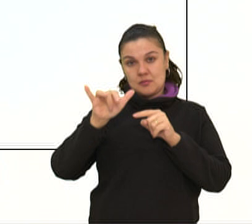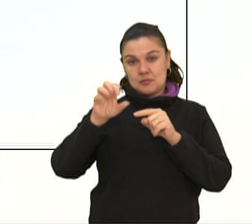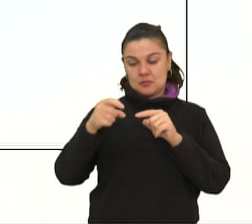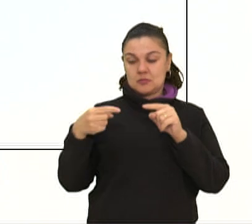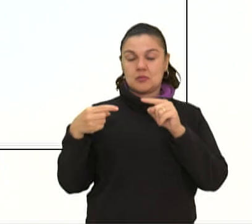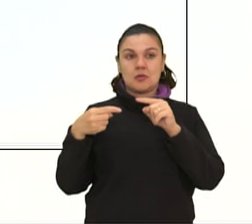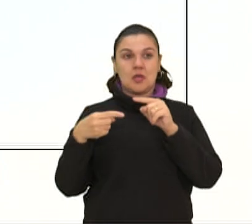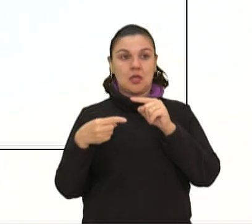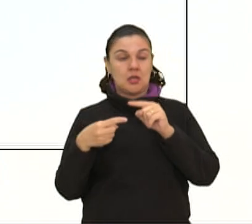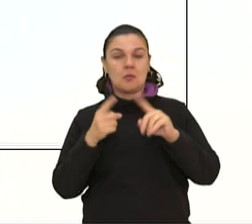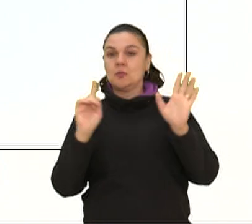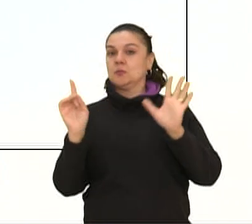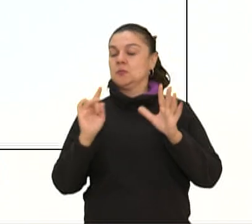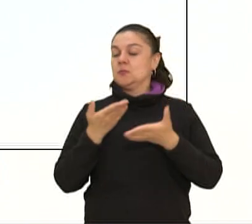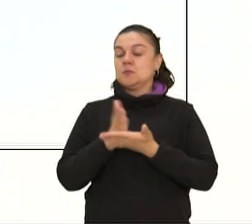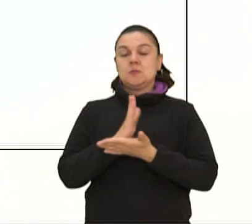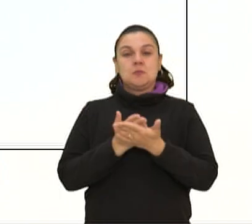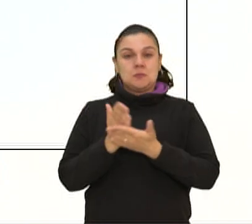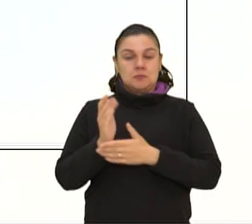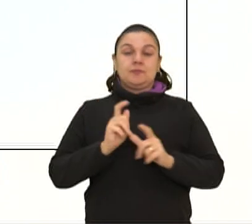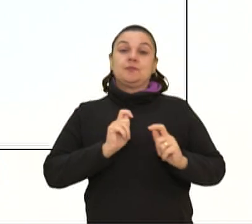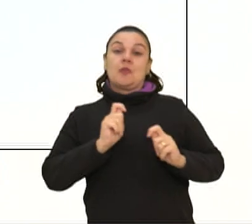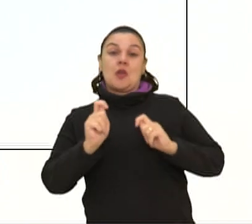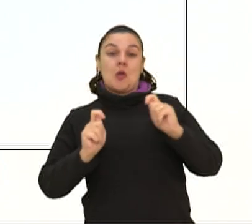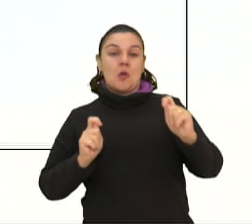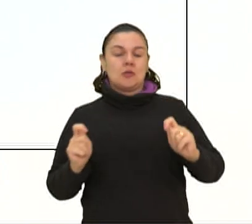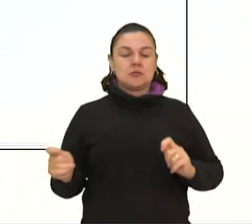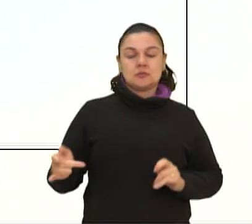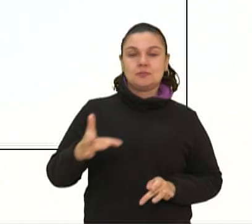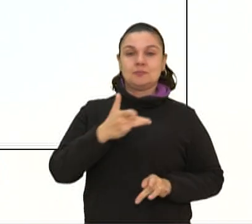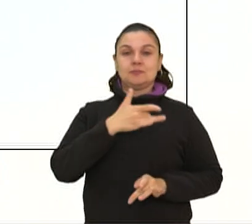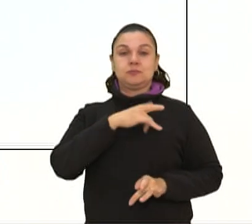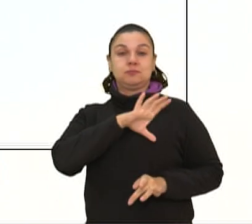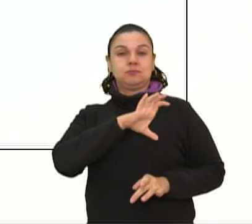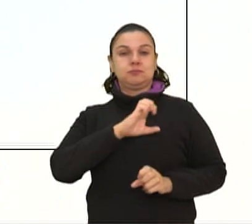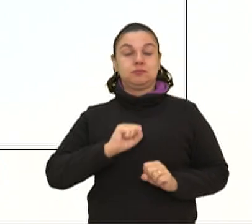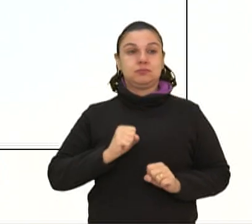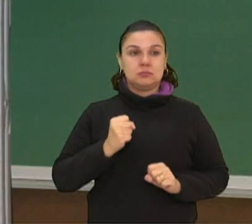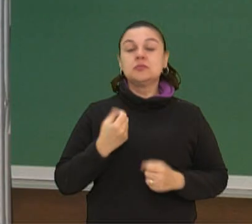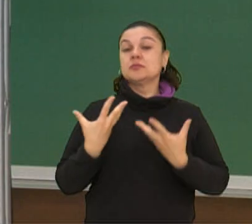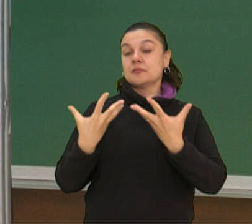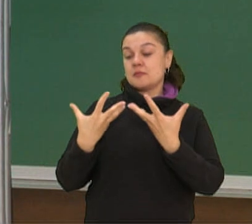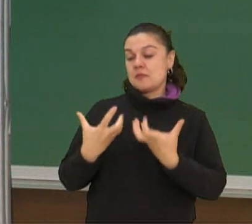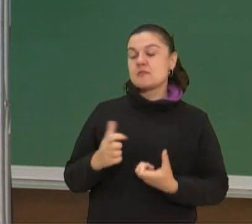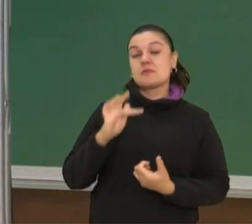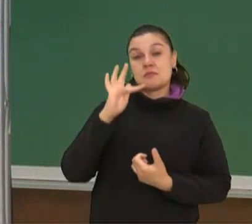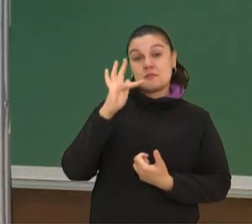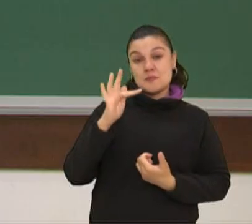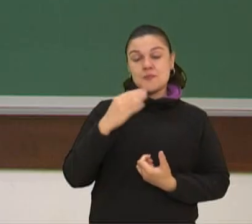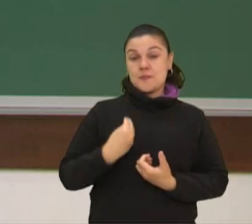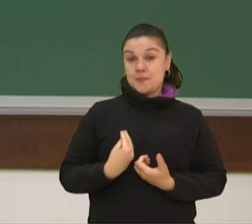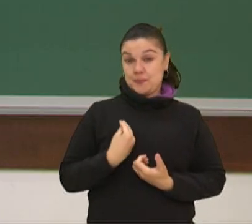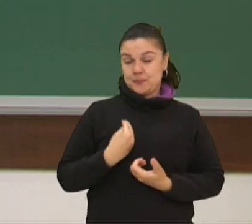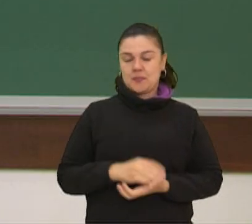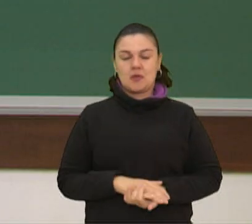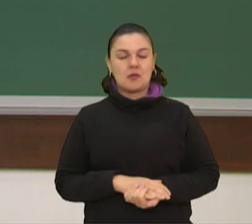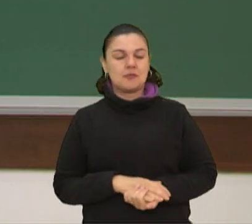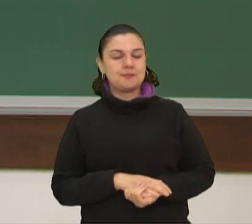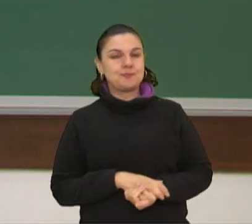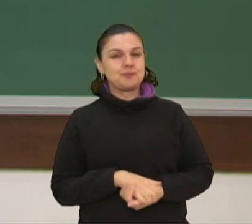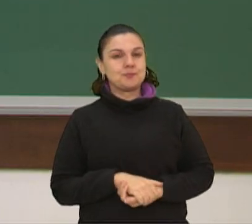Considerações gerais. Temos 3 características fundamentais sobre o estoicismo e,